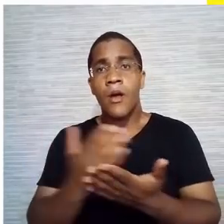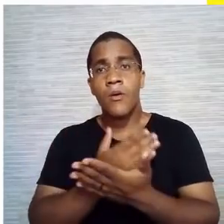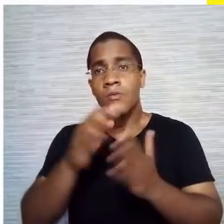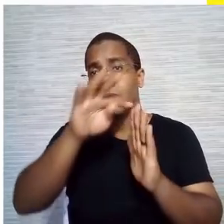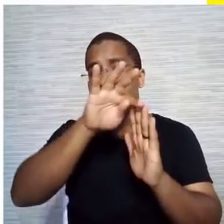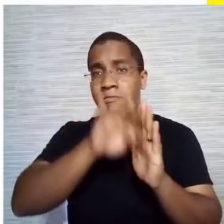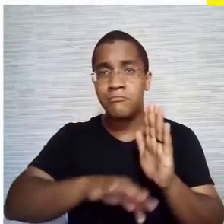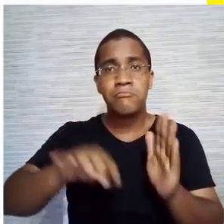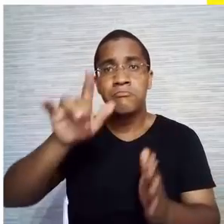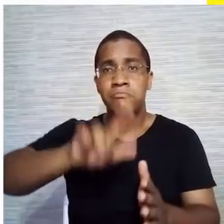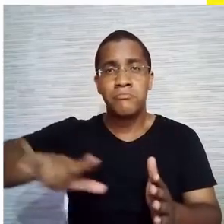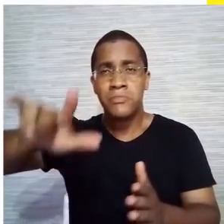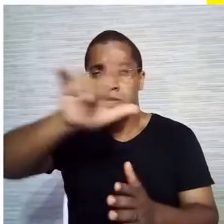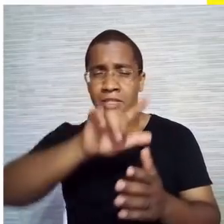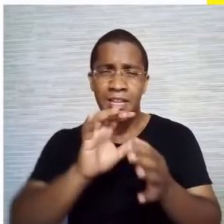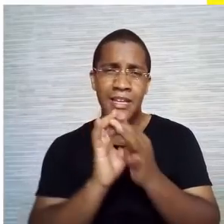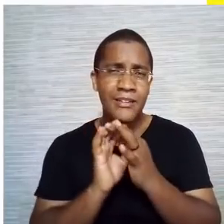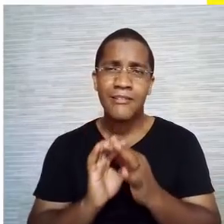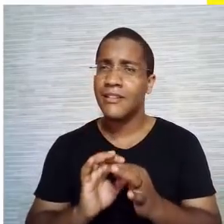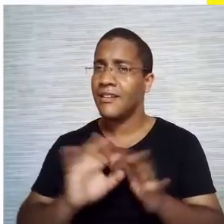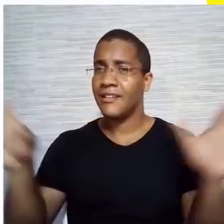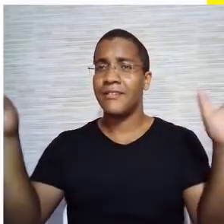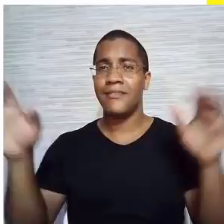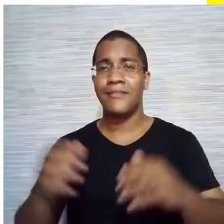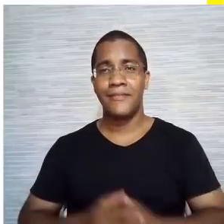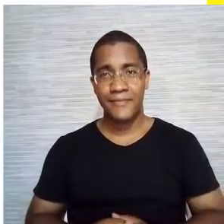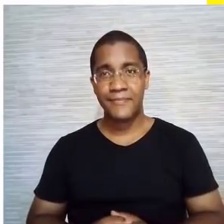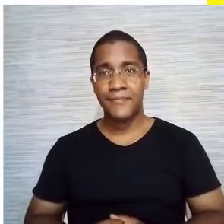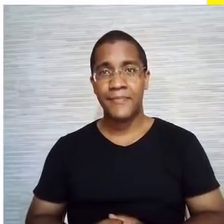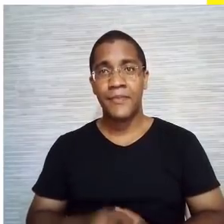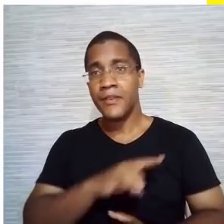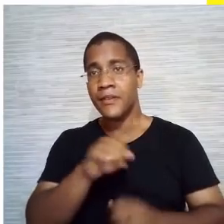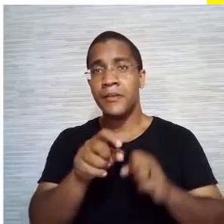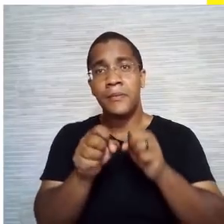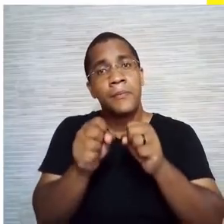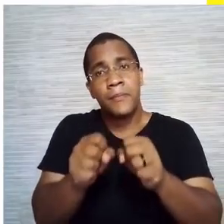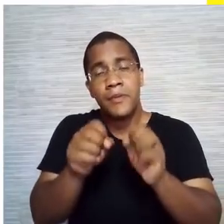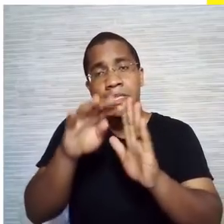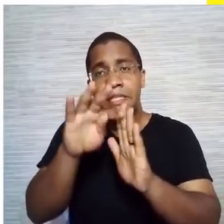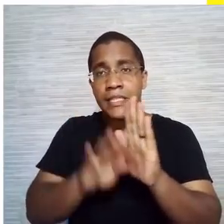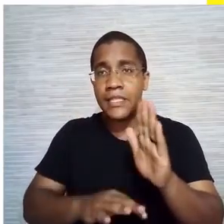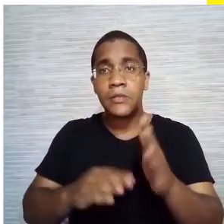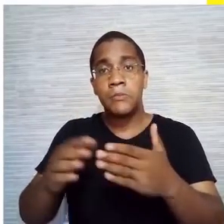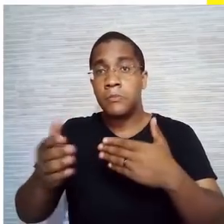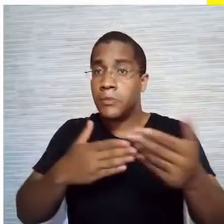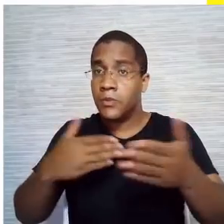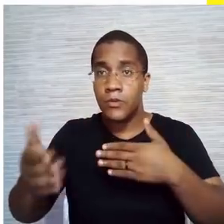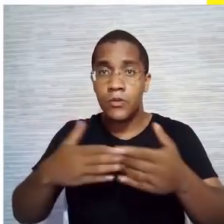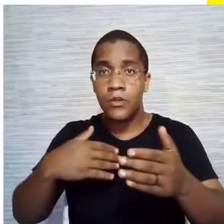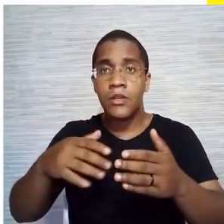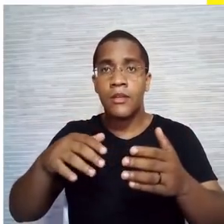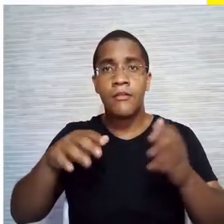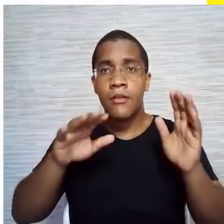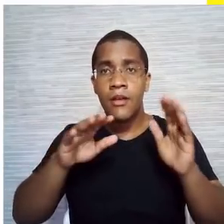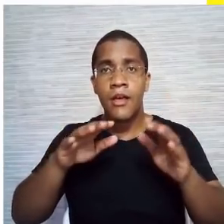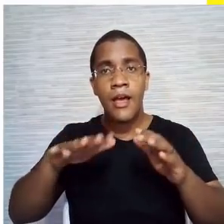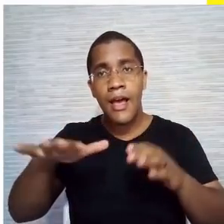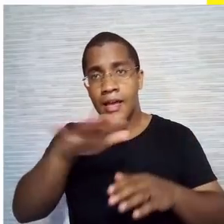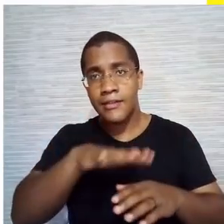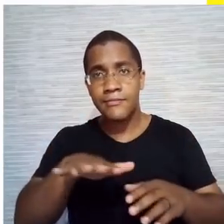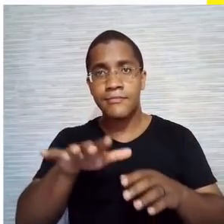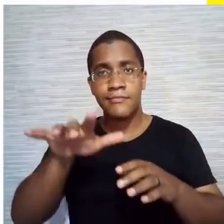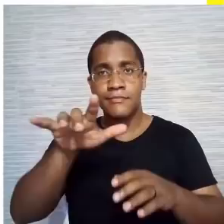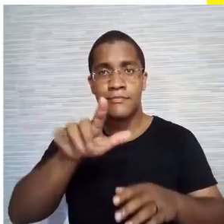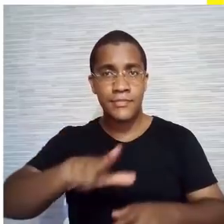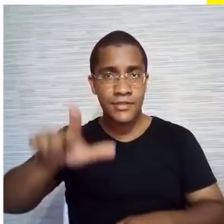conotativo, literário, sintam-se à vontade também para fazer textos sobre a área literária. E